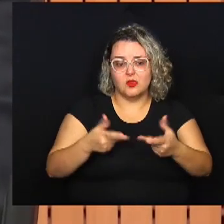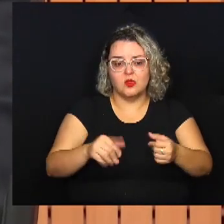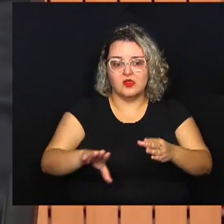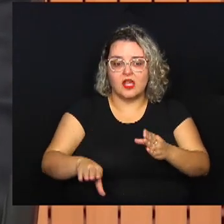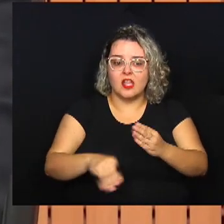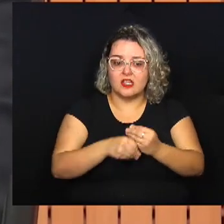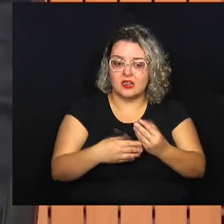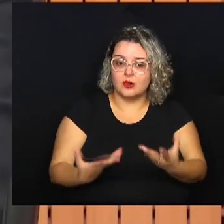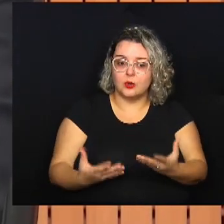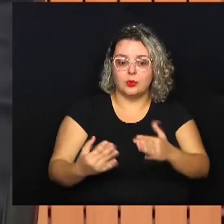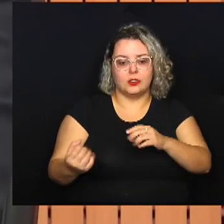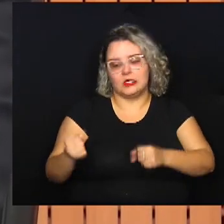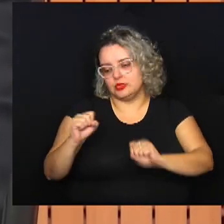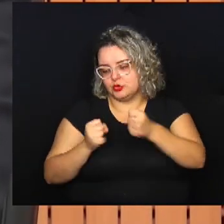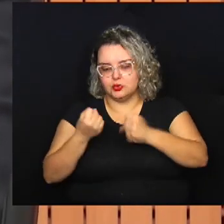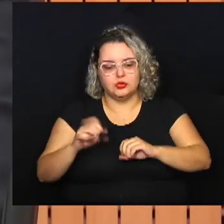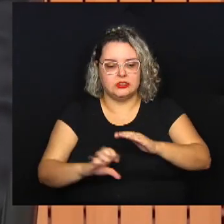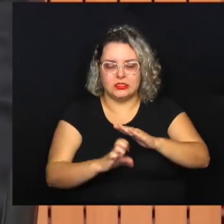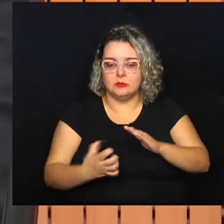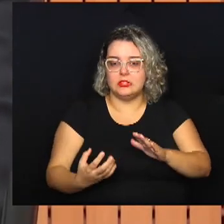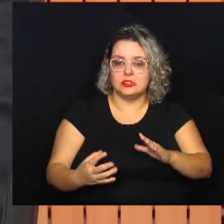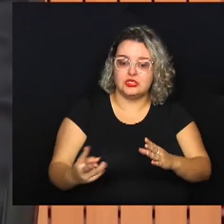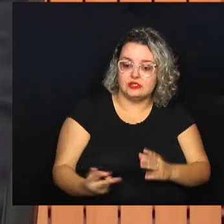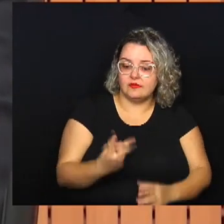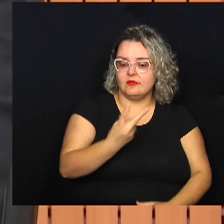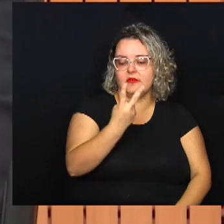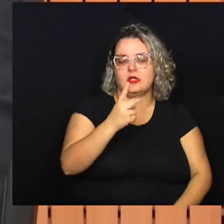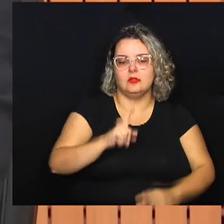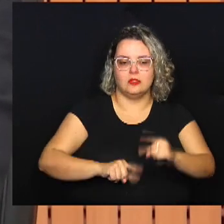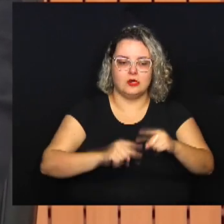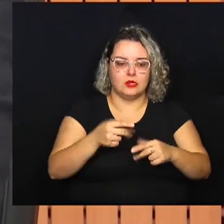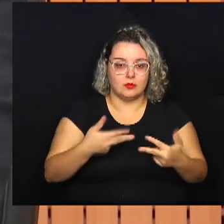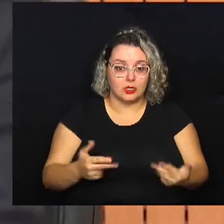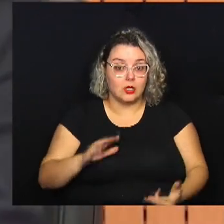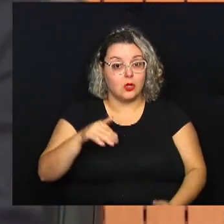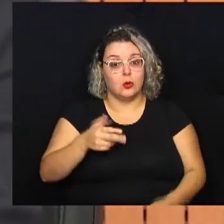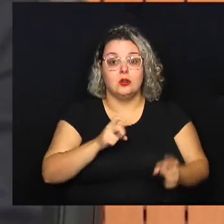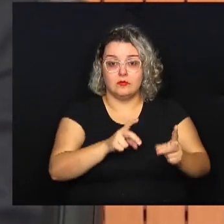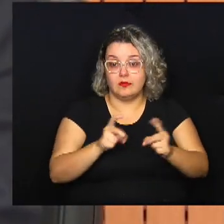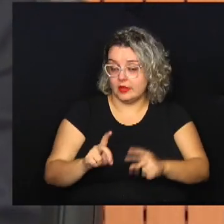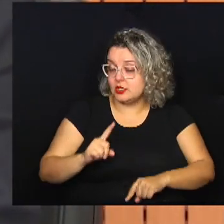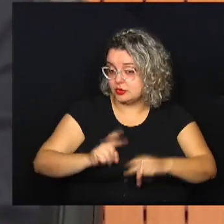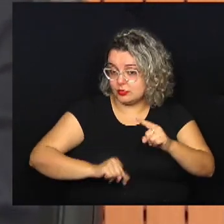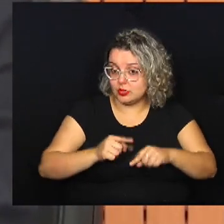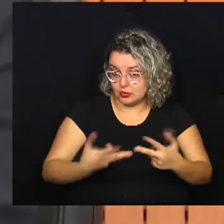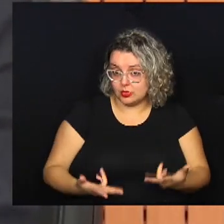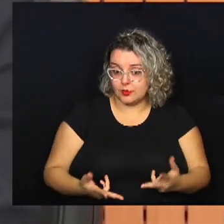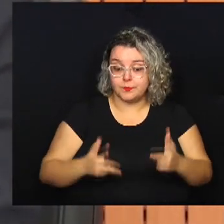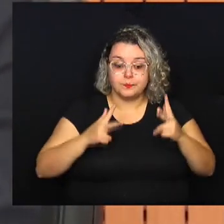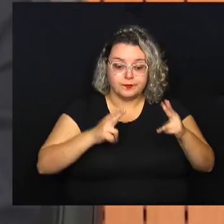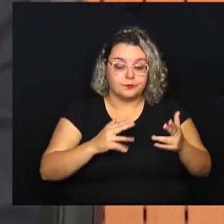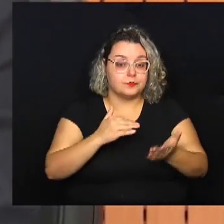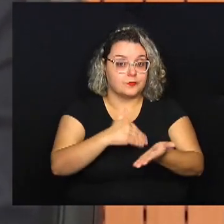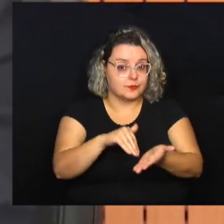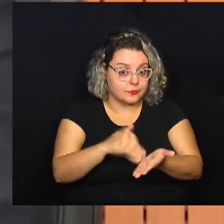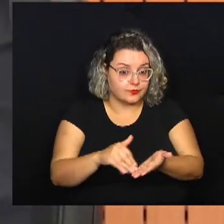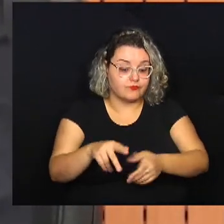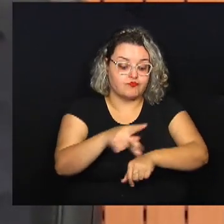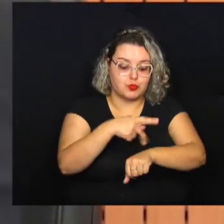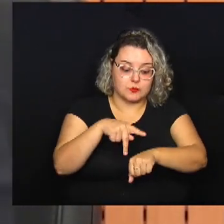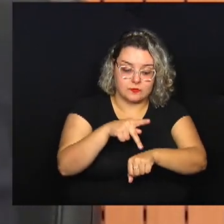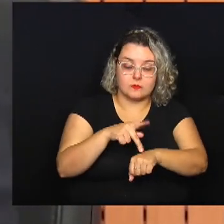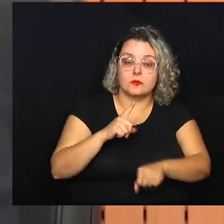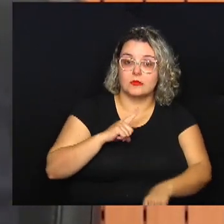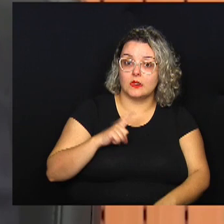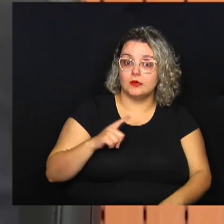do que a sua indústria, a sua empresa agregou de valor àquele produto, quando você vende o produto. De acordo com o secretário, o país ainda tem